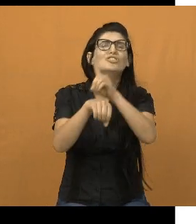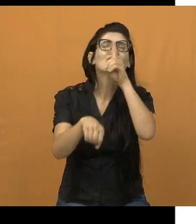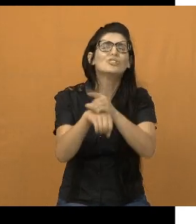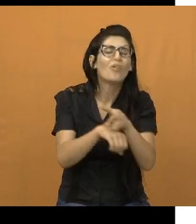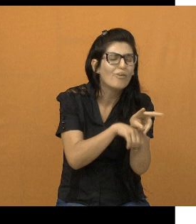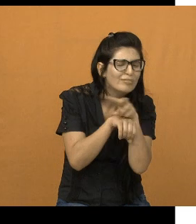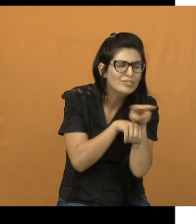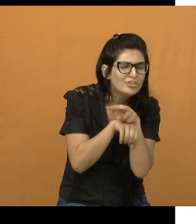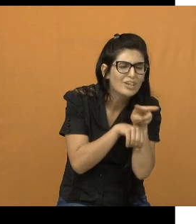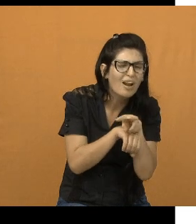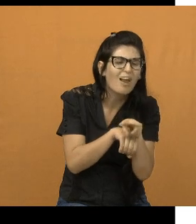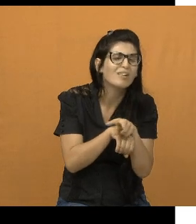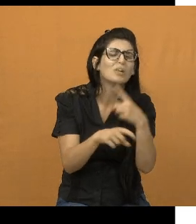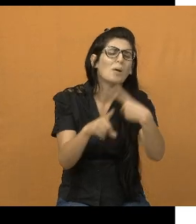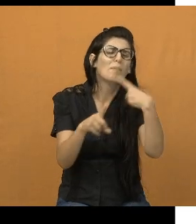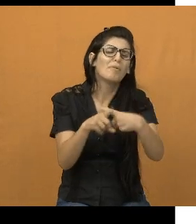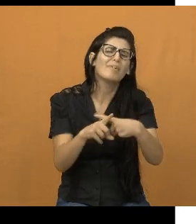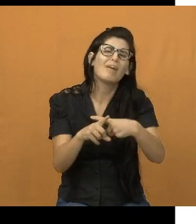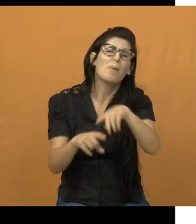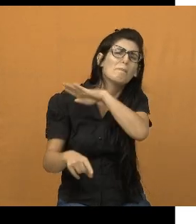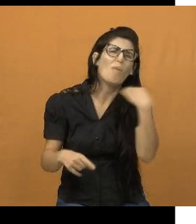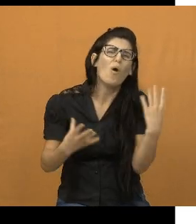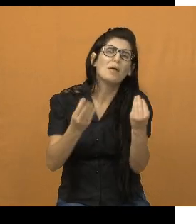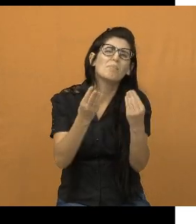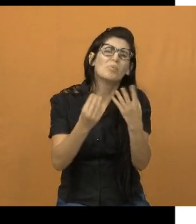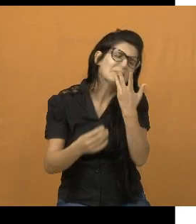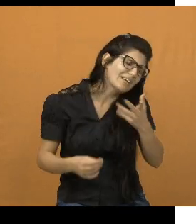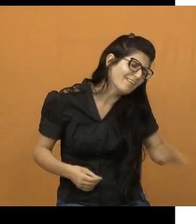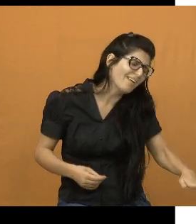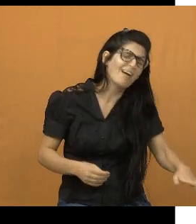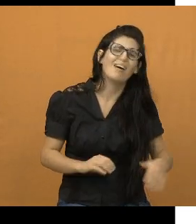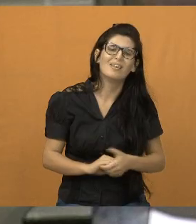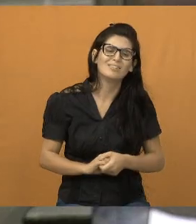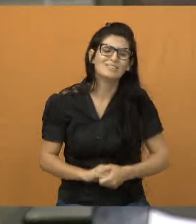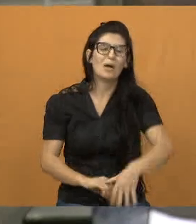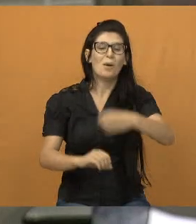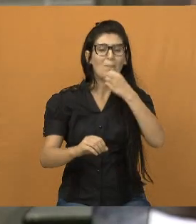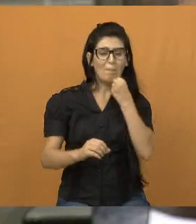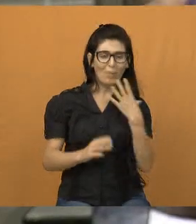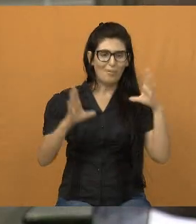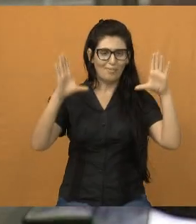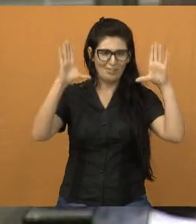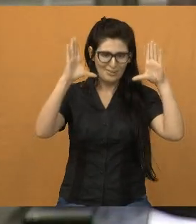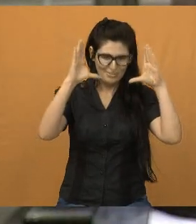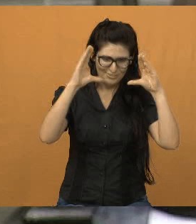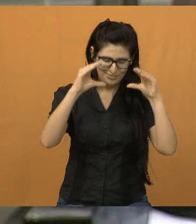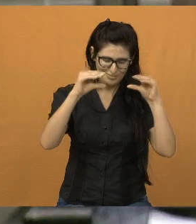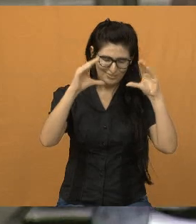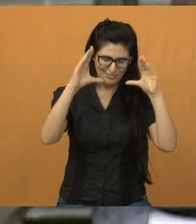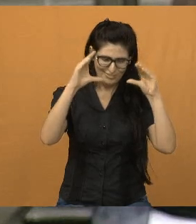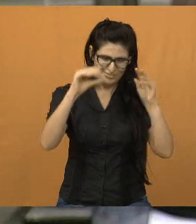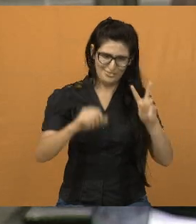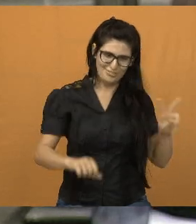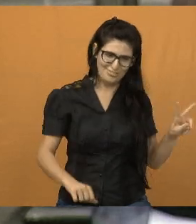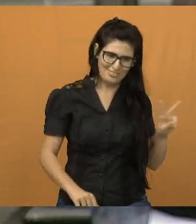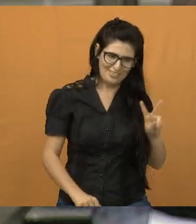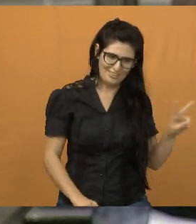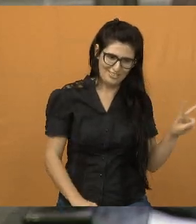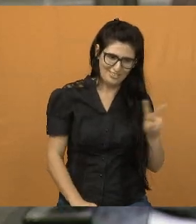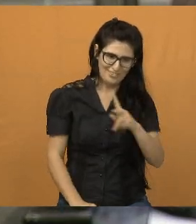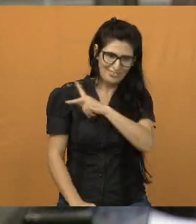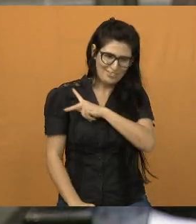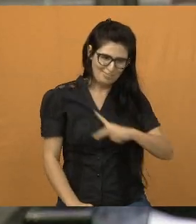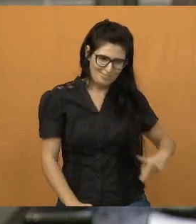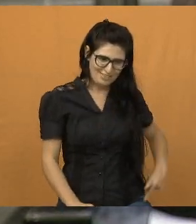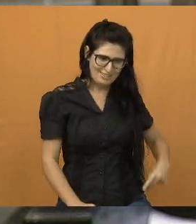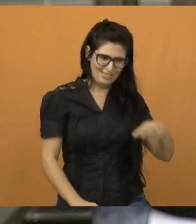para prestar alguns esclarecimentos. Boa noite, vereadora Lucimar, presidente